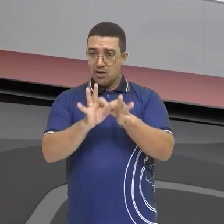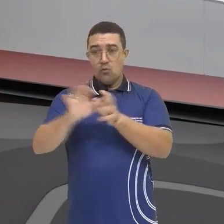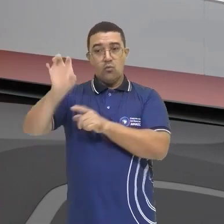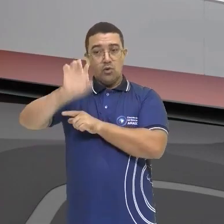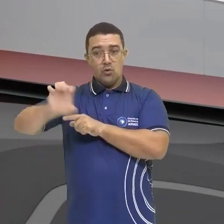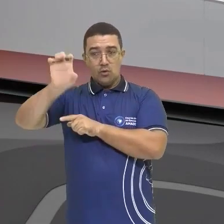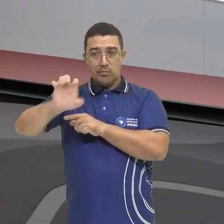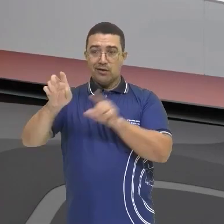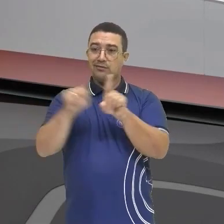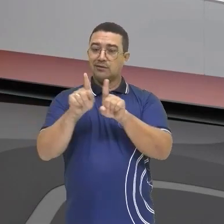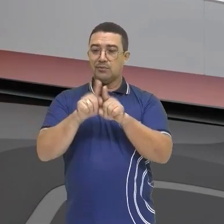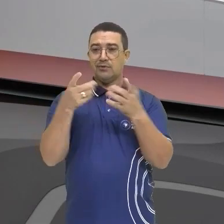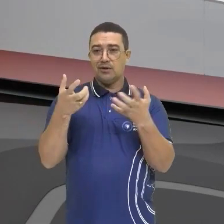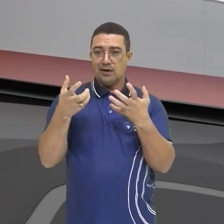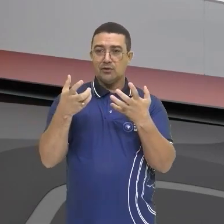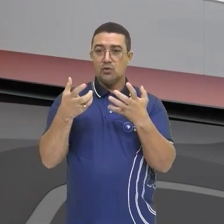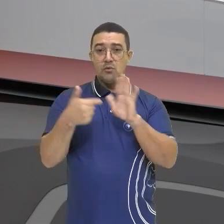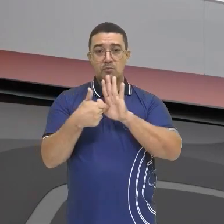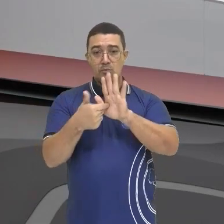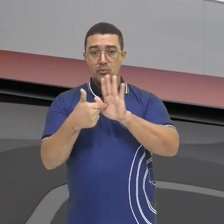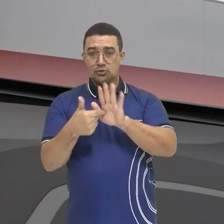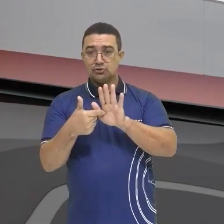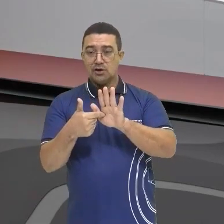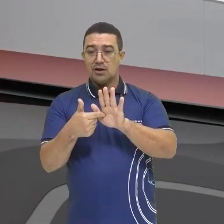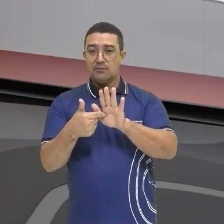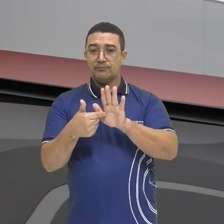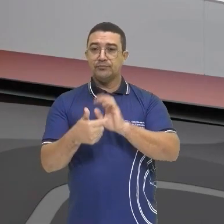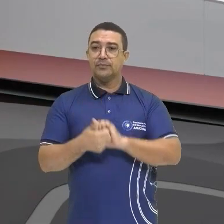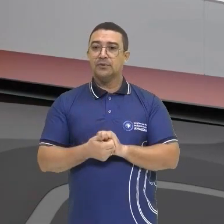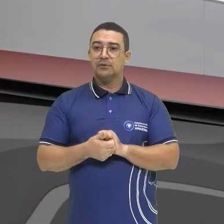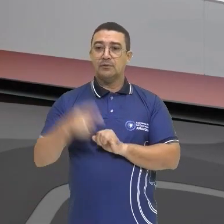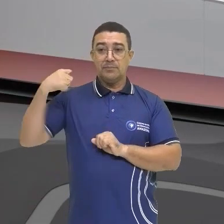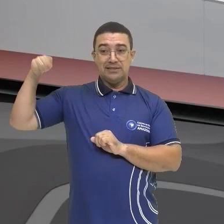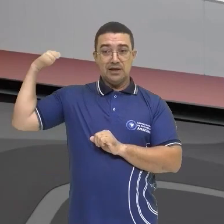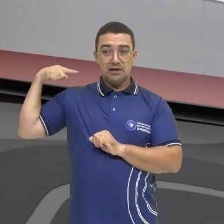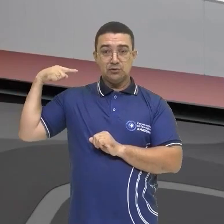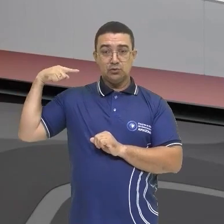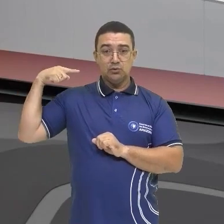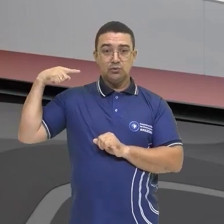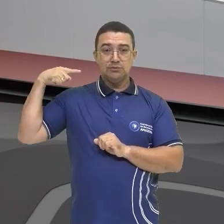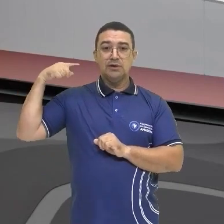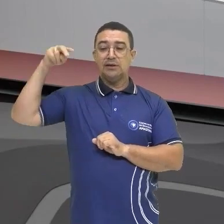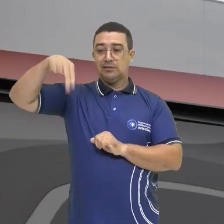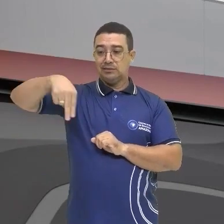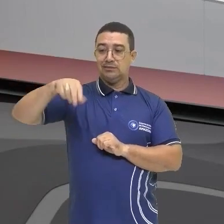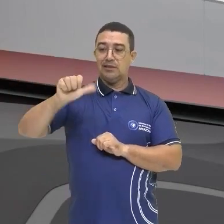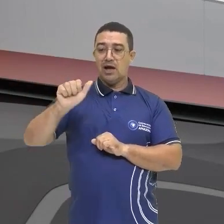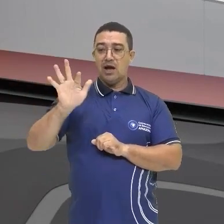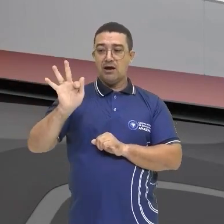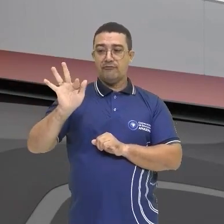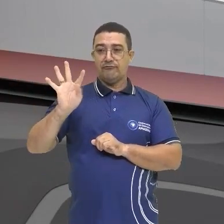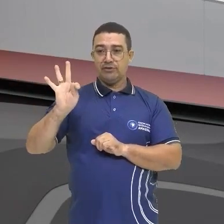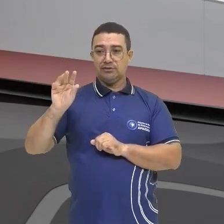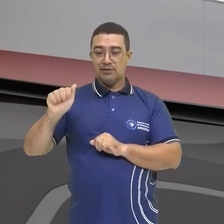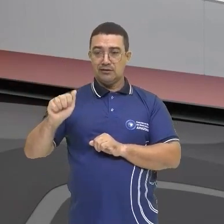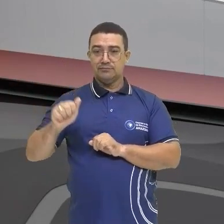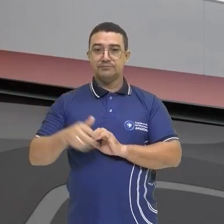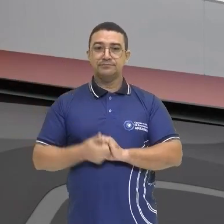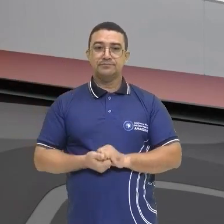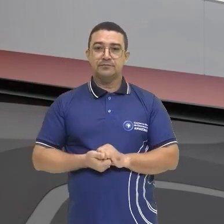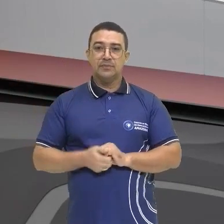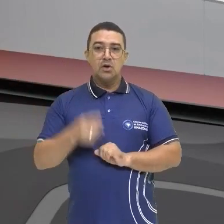tá certo? Gostaria de destacar também o antigo NAFTA, tá certo? Vocês estão vendo ali em laranja,